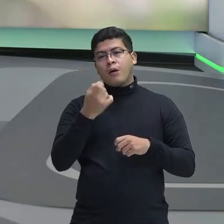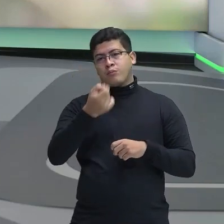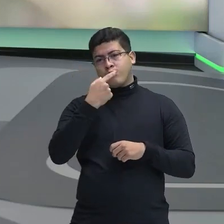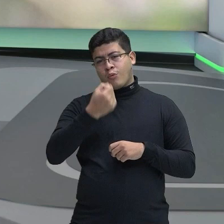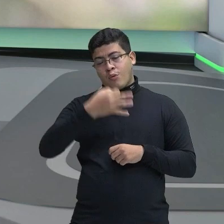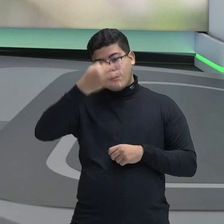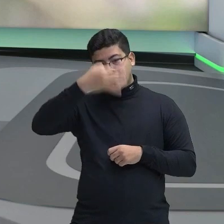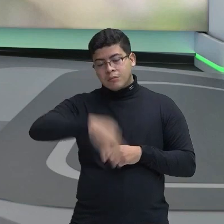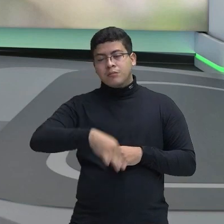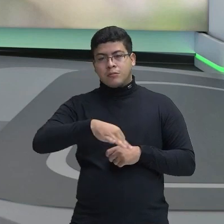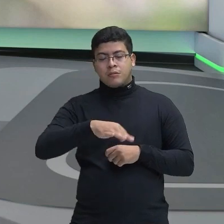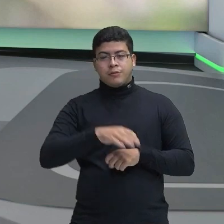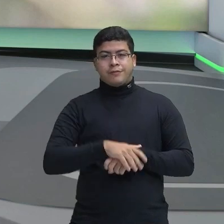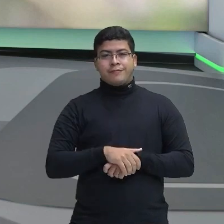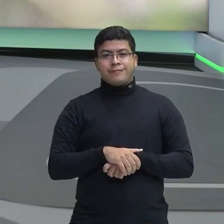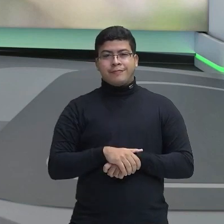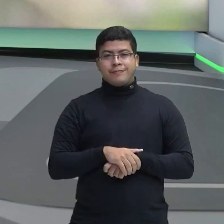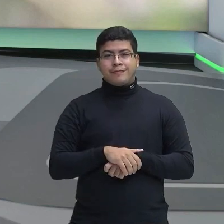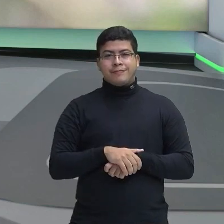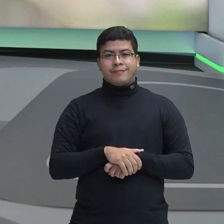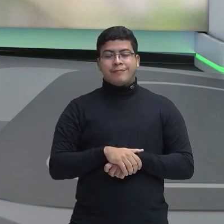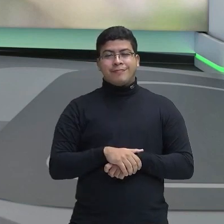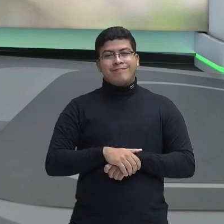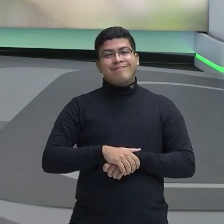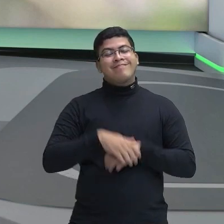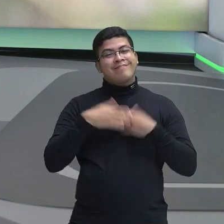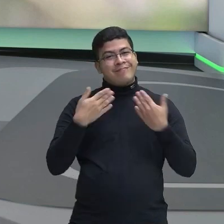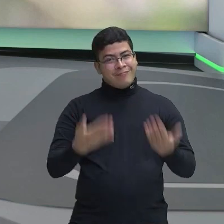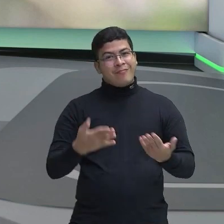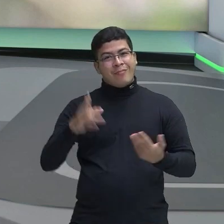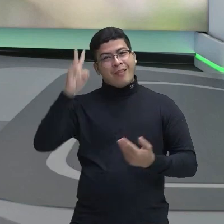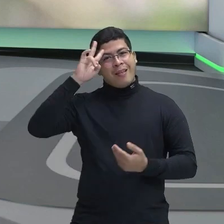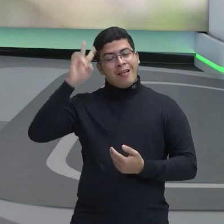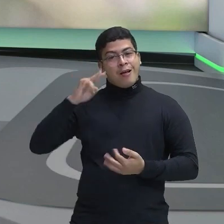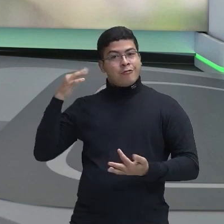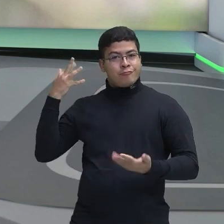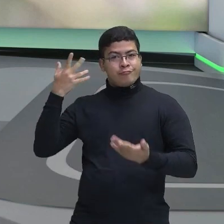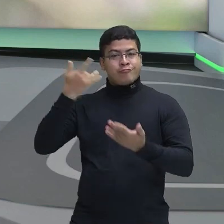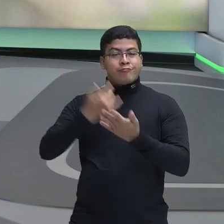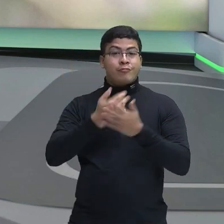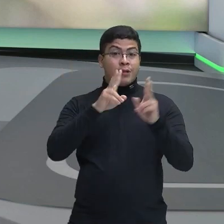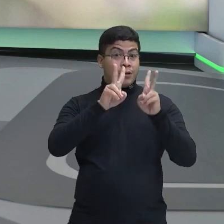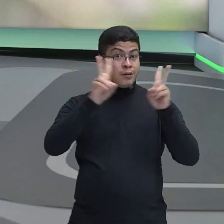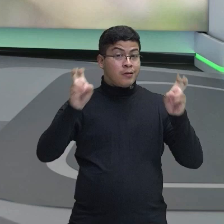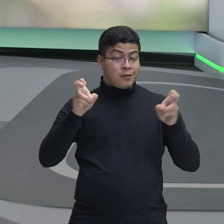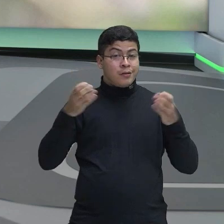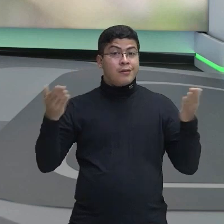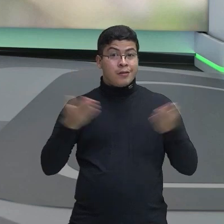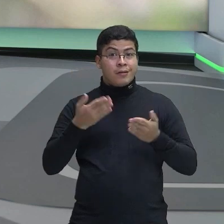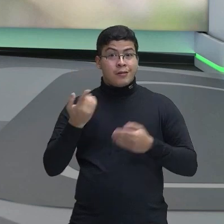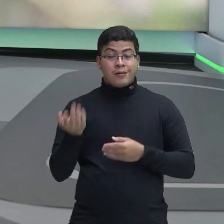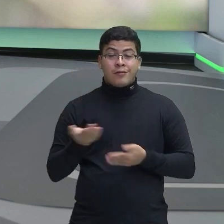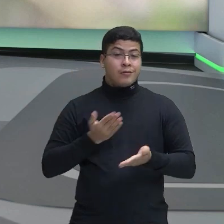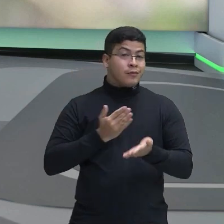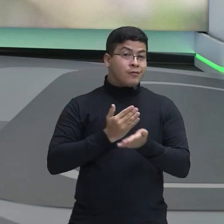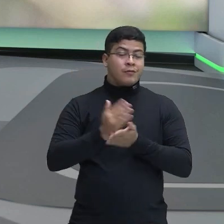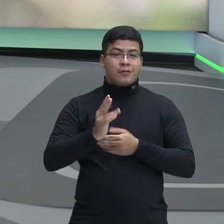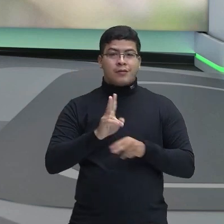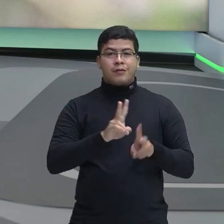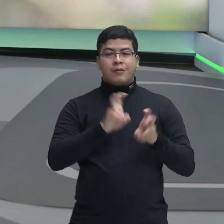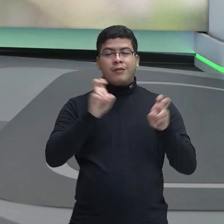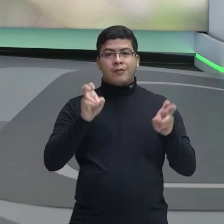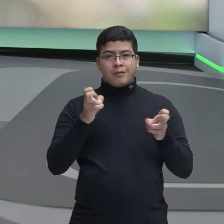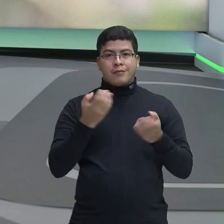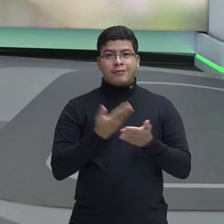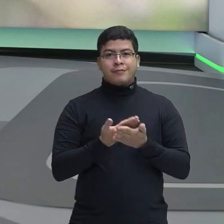seja adequado para você. Muito bem, relembramos aí os nossos conteúdos. Vamos dar continuidade aí